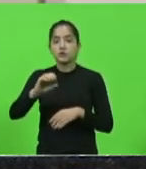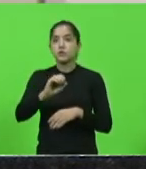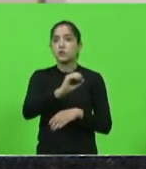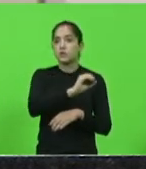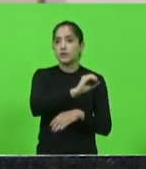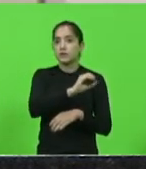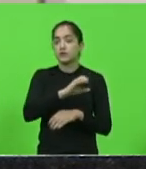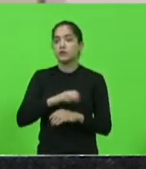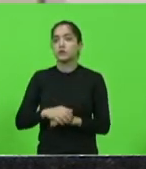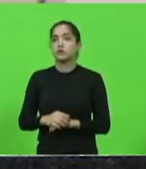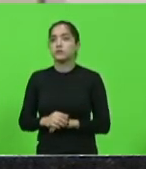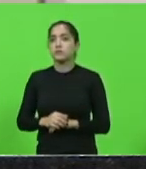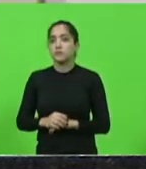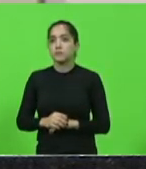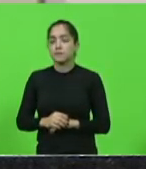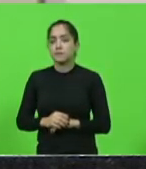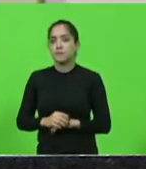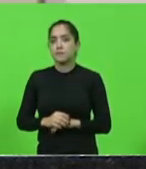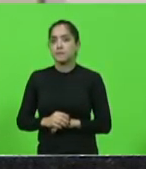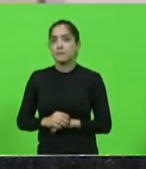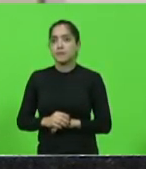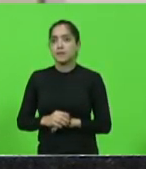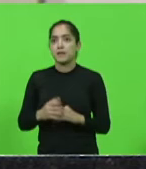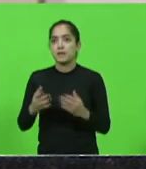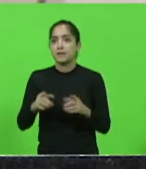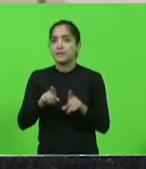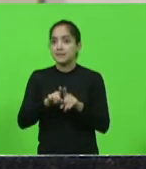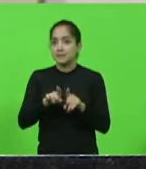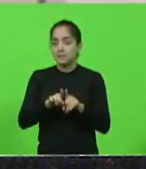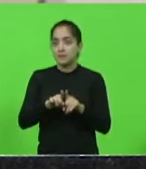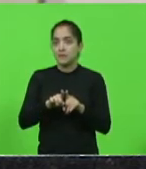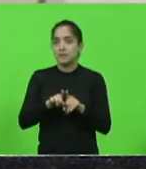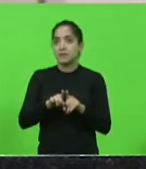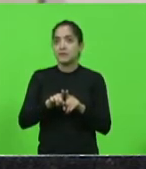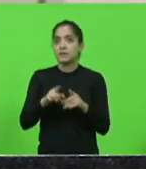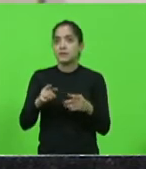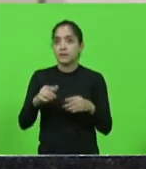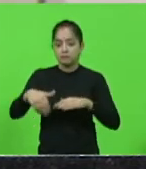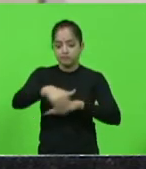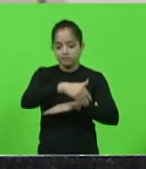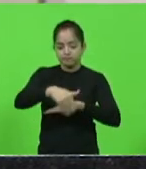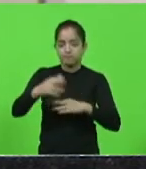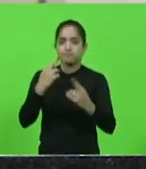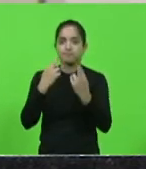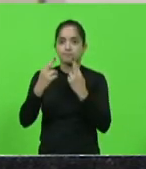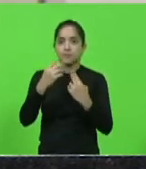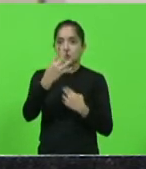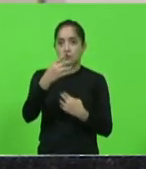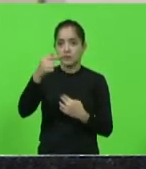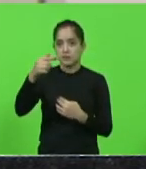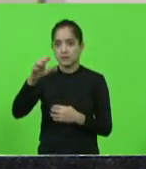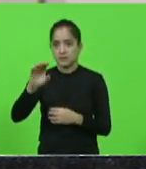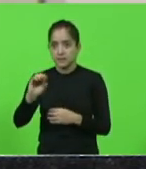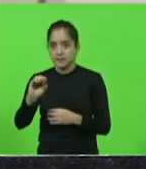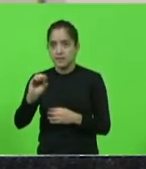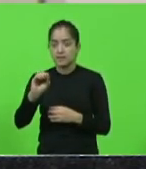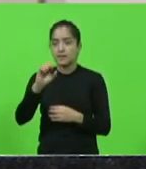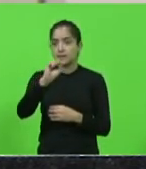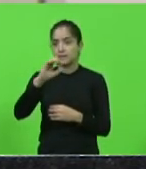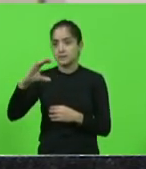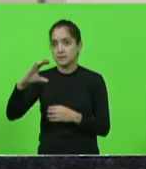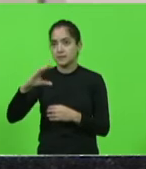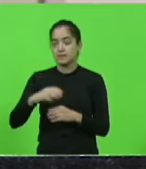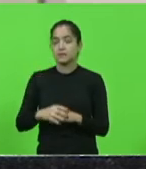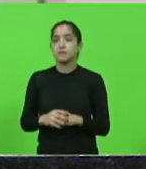deputado de Ibirama também usa muito aquele trecho da 470, Sargento Lima, que também representa